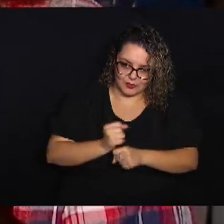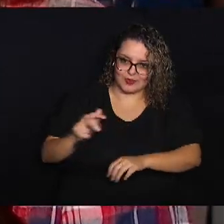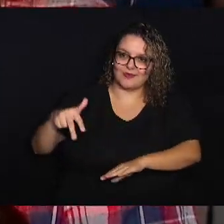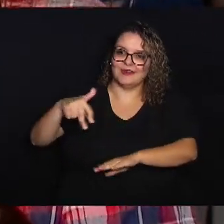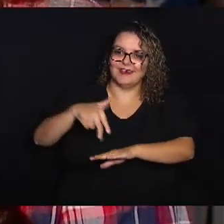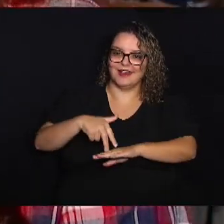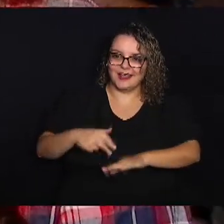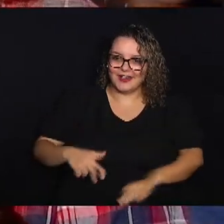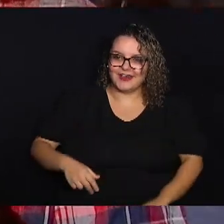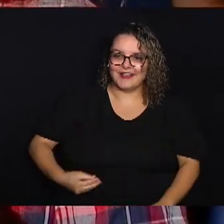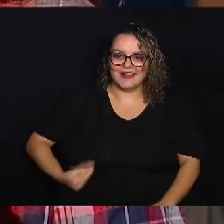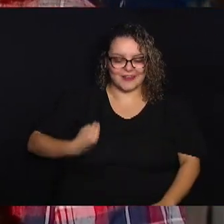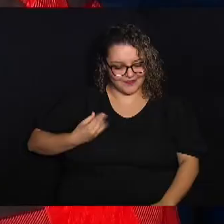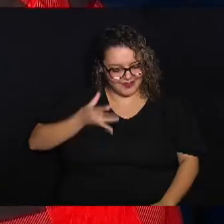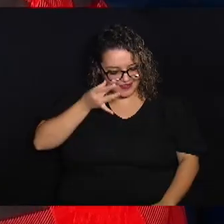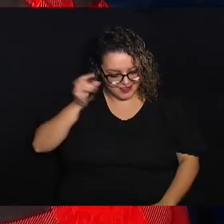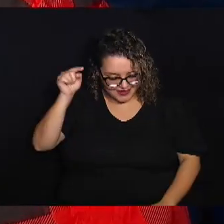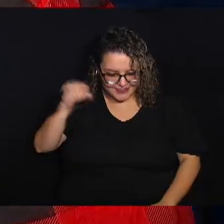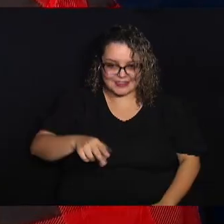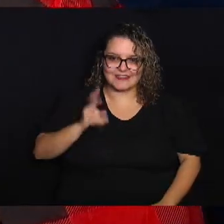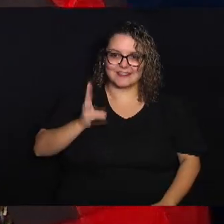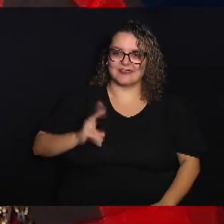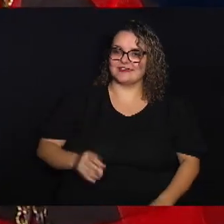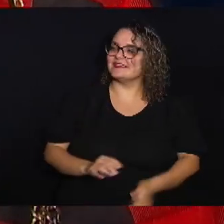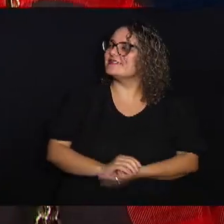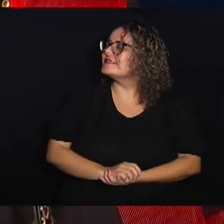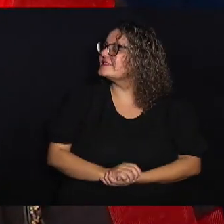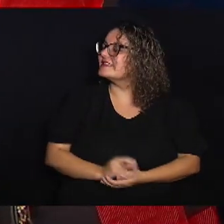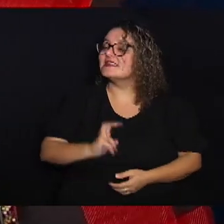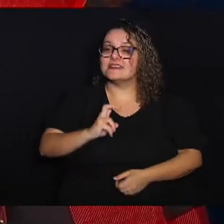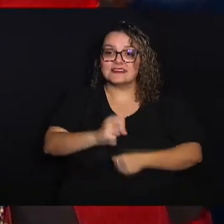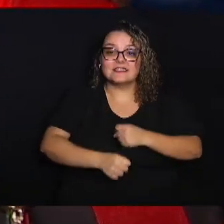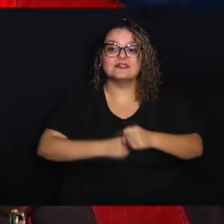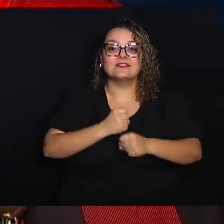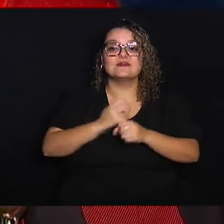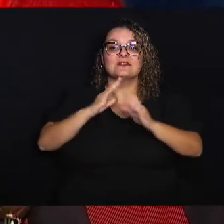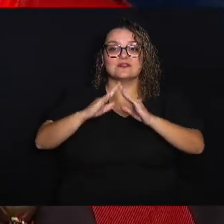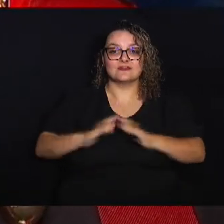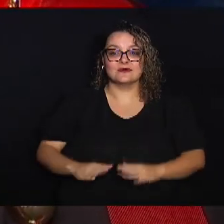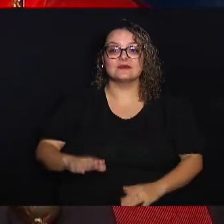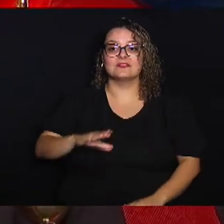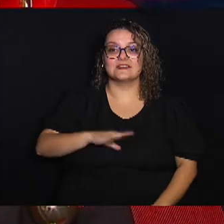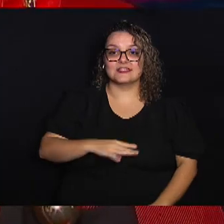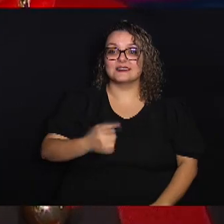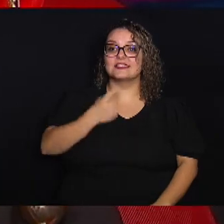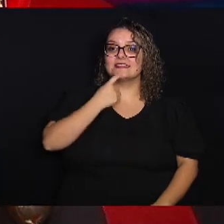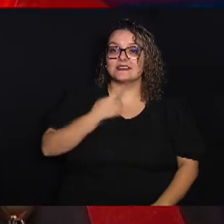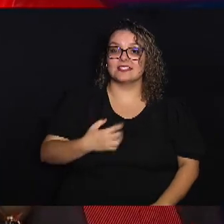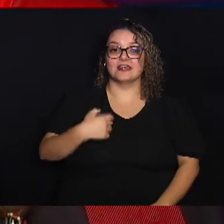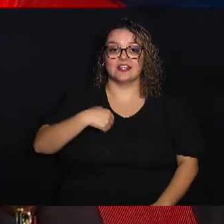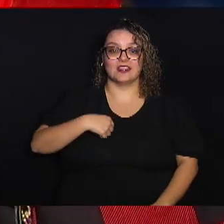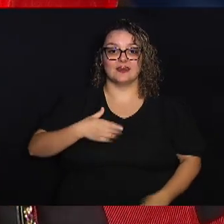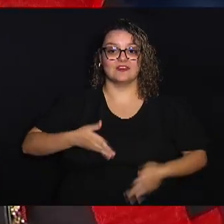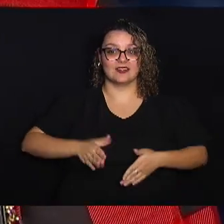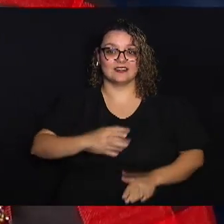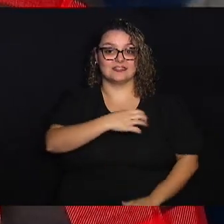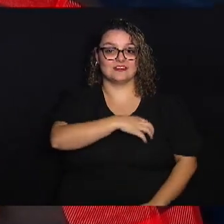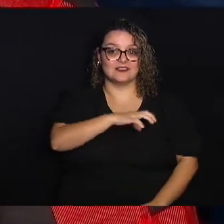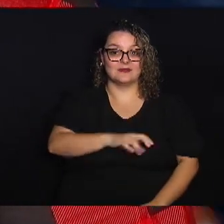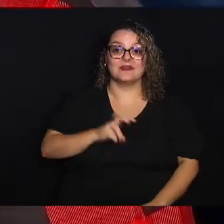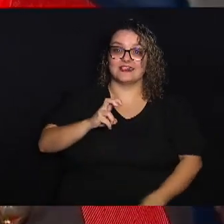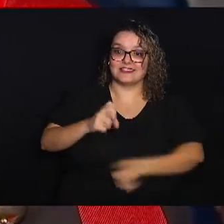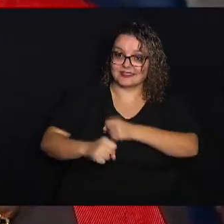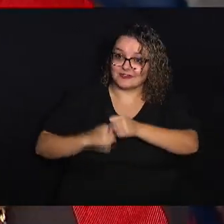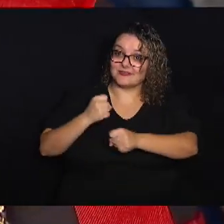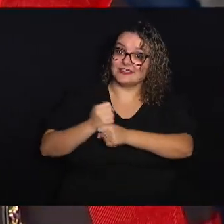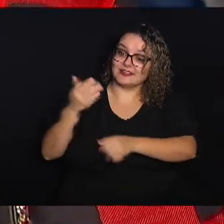bato martelo aqui. Já tem 5 anos que eu moro aqui em Campinas, sou da Bahia, mas há 5 anos que eu frequento esse